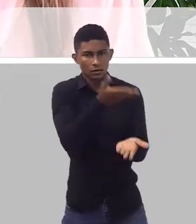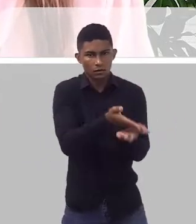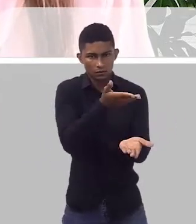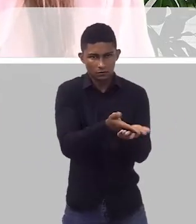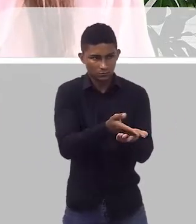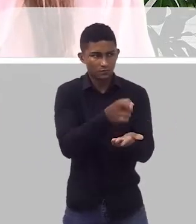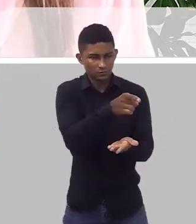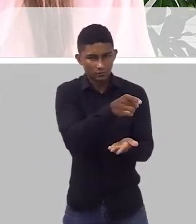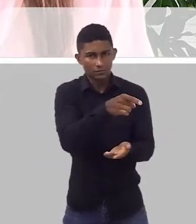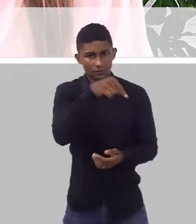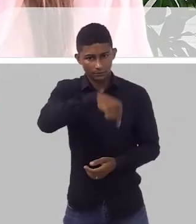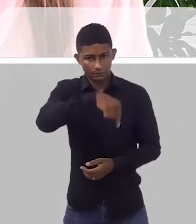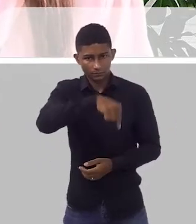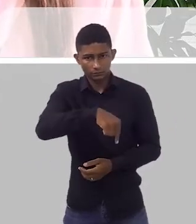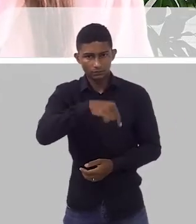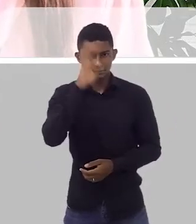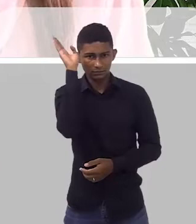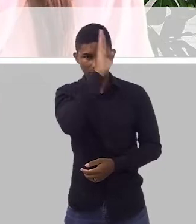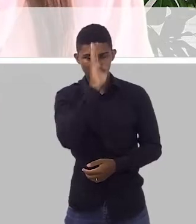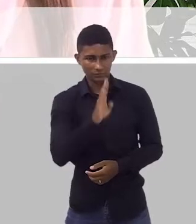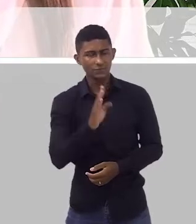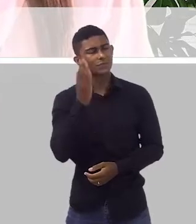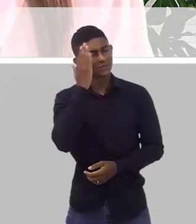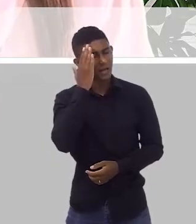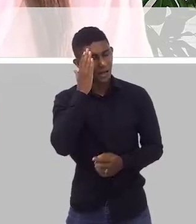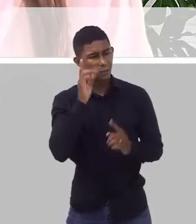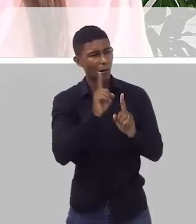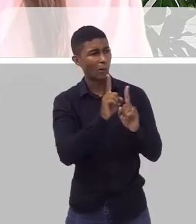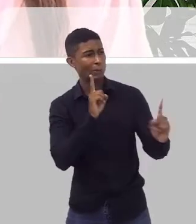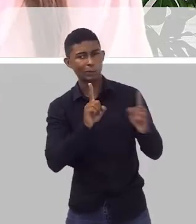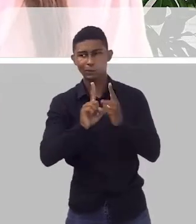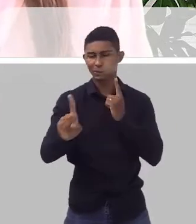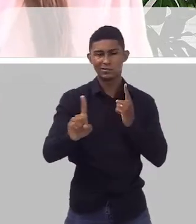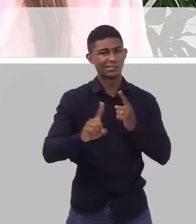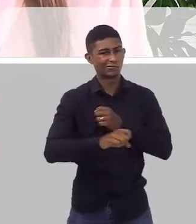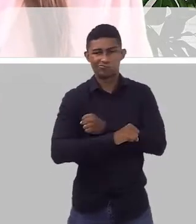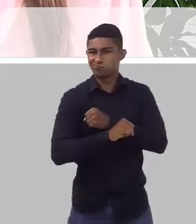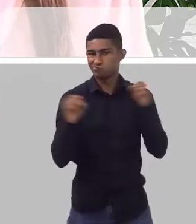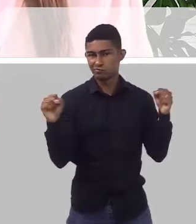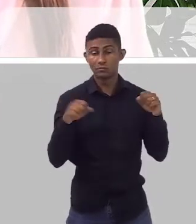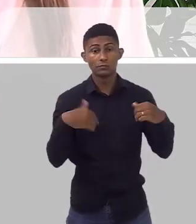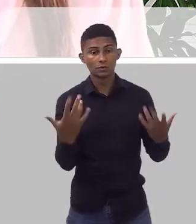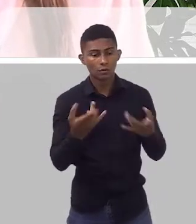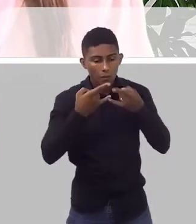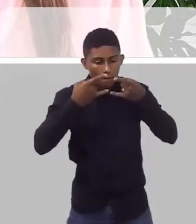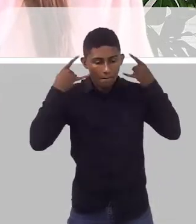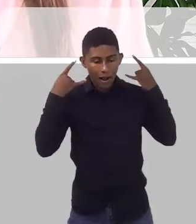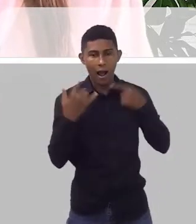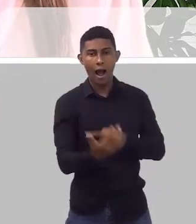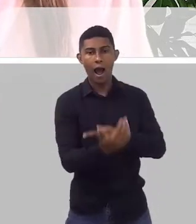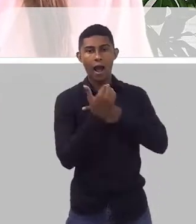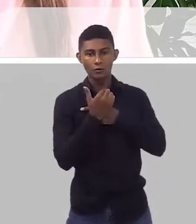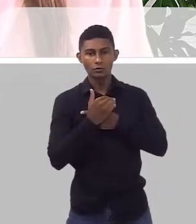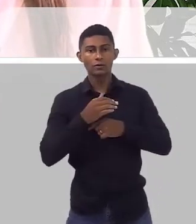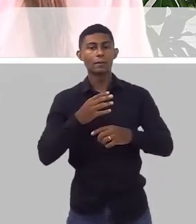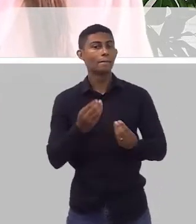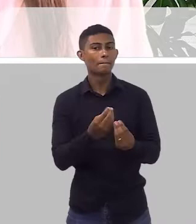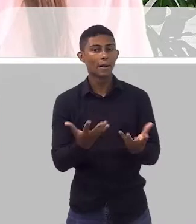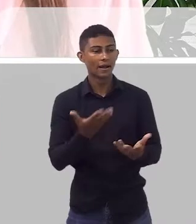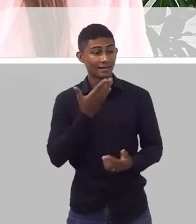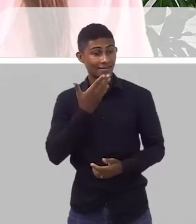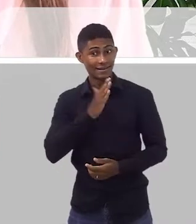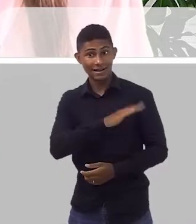do país, onde o distanciamento é impossível, o uso da máscara é um instrumento que vai prevenir doença